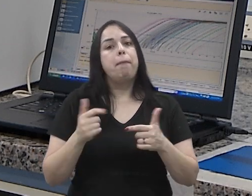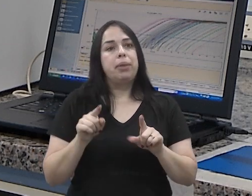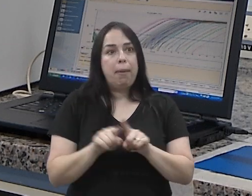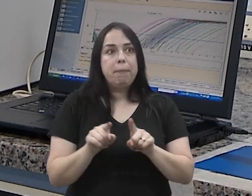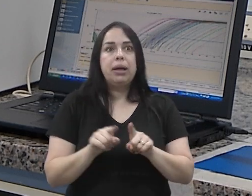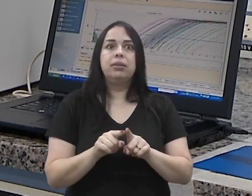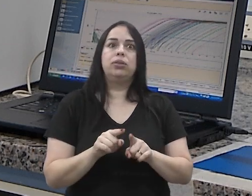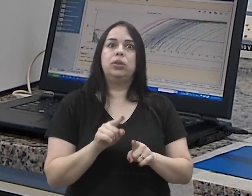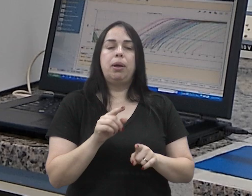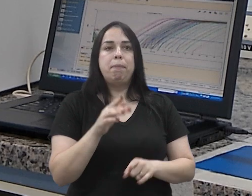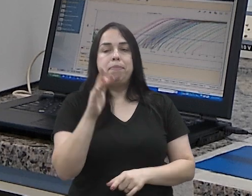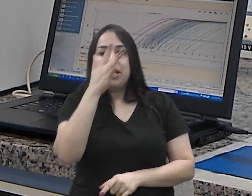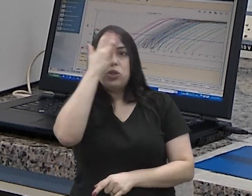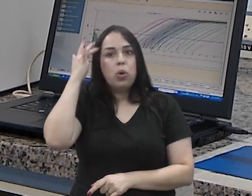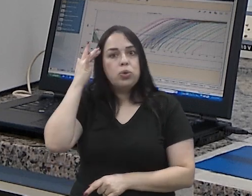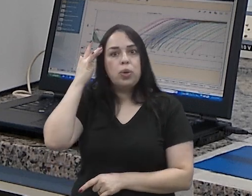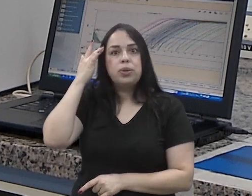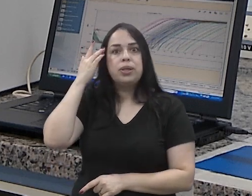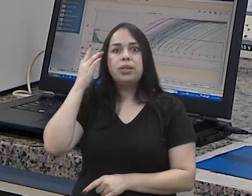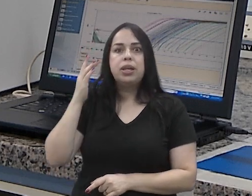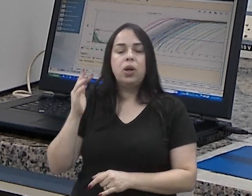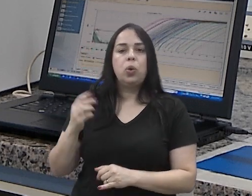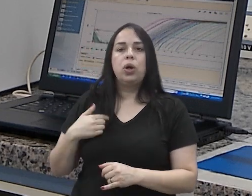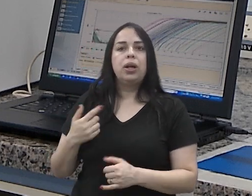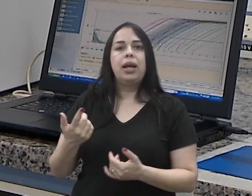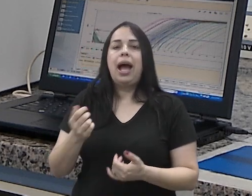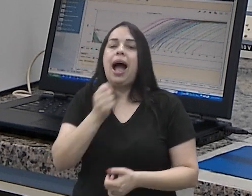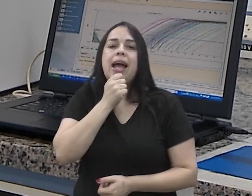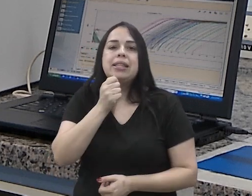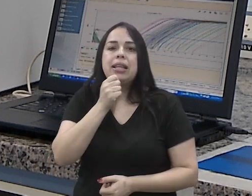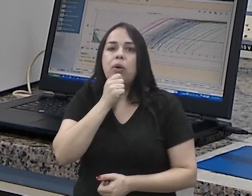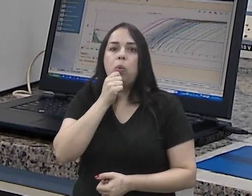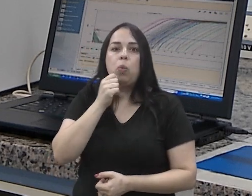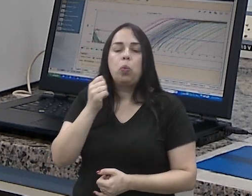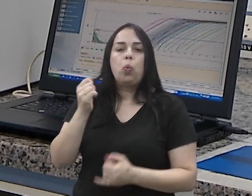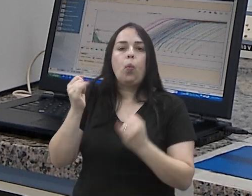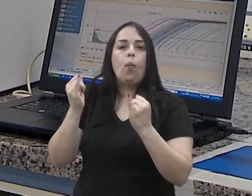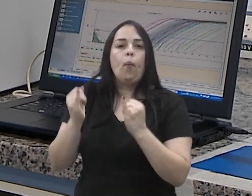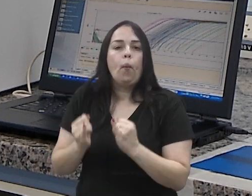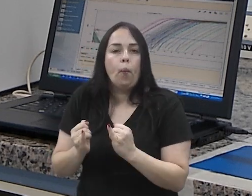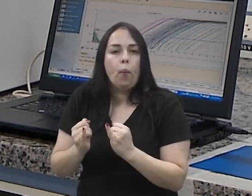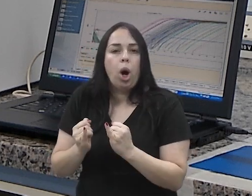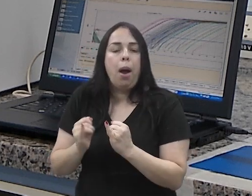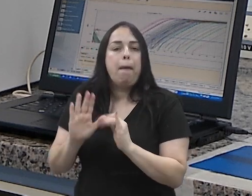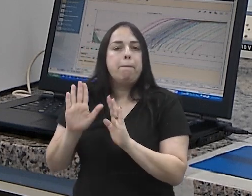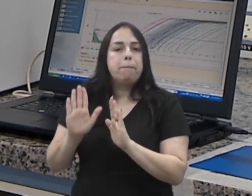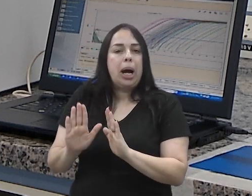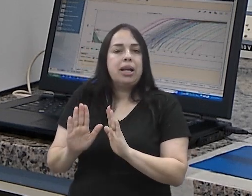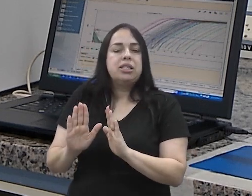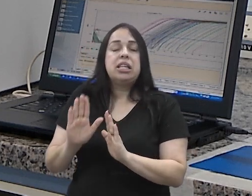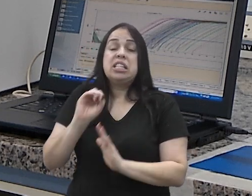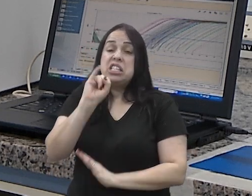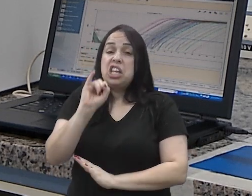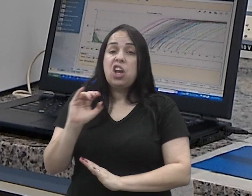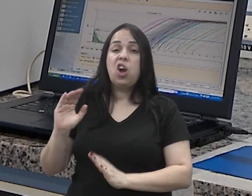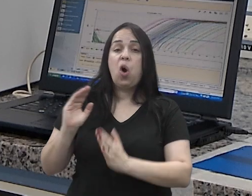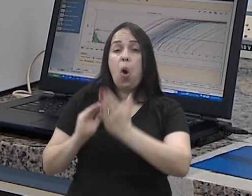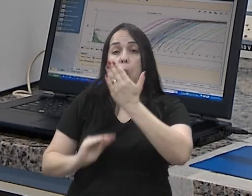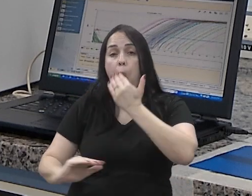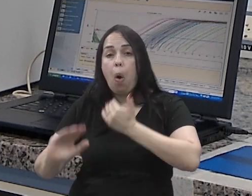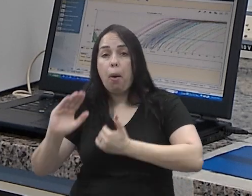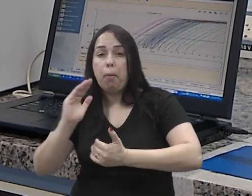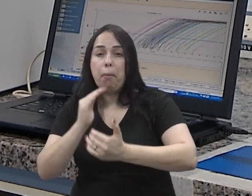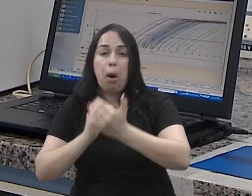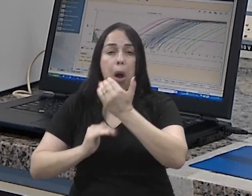do contrário, acontece também. Pessoas que não têm predisposição genética, mas se ela tiver, né, o seu estilo de